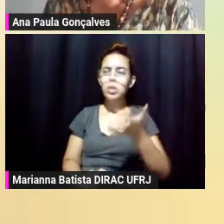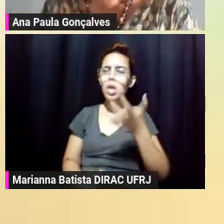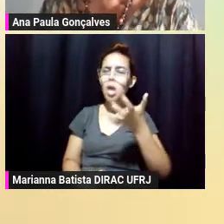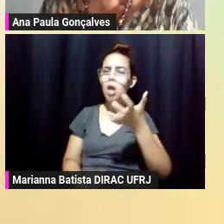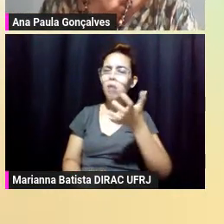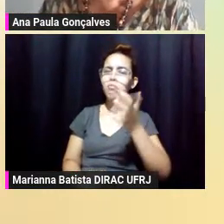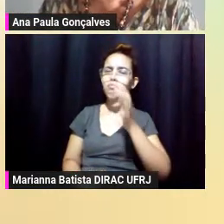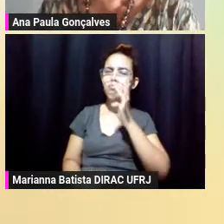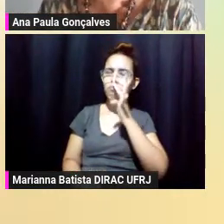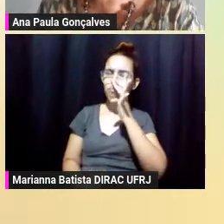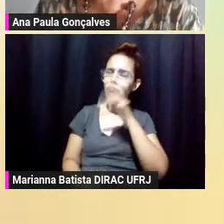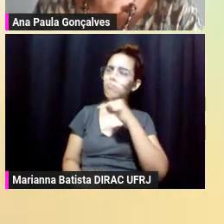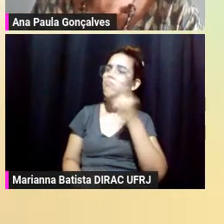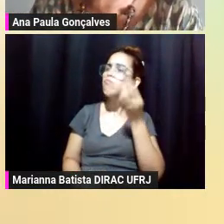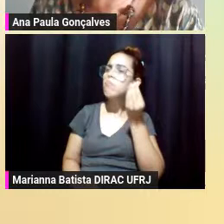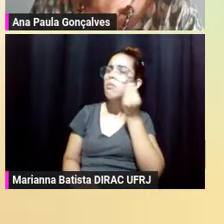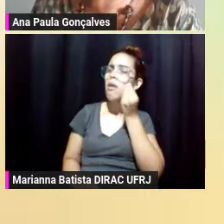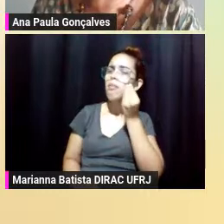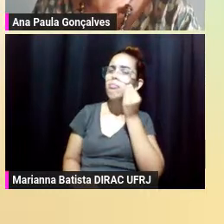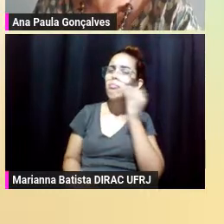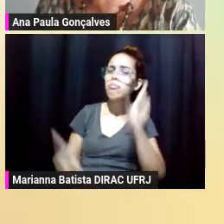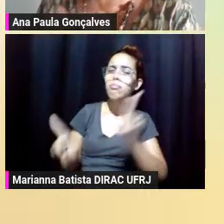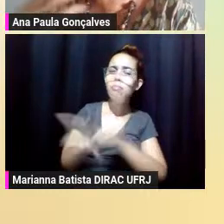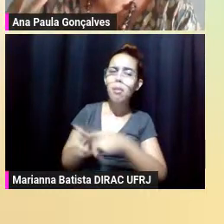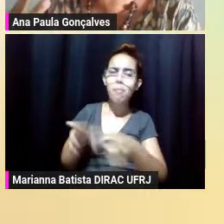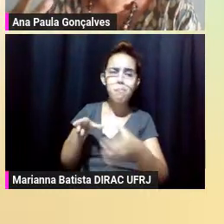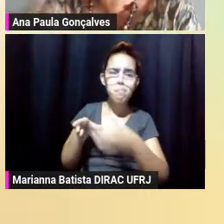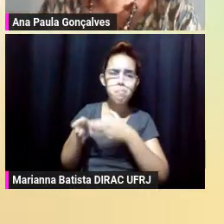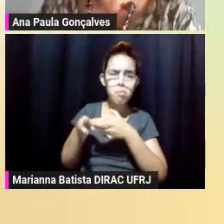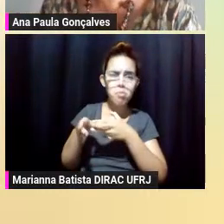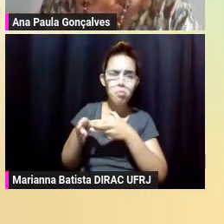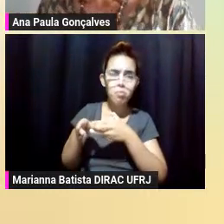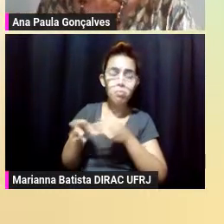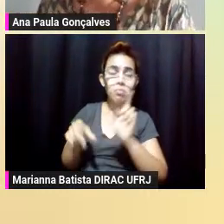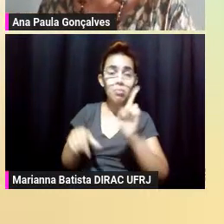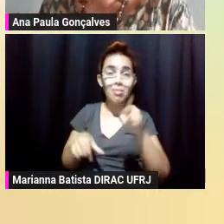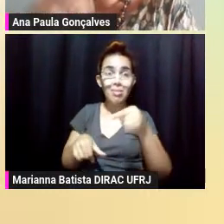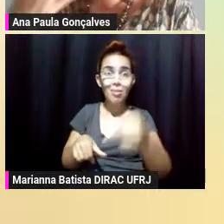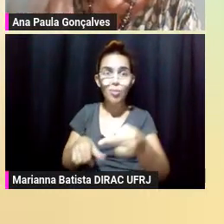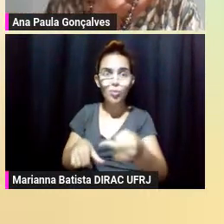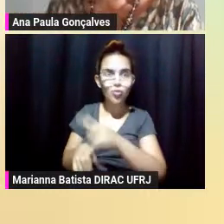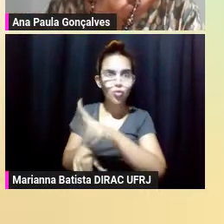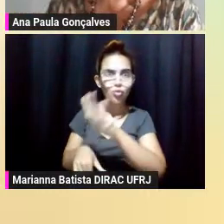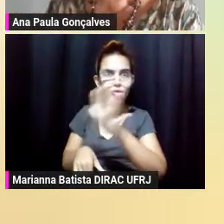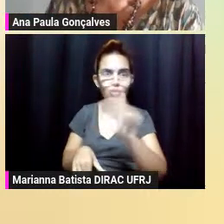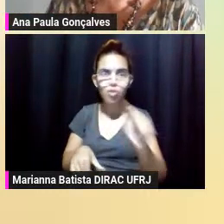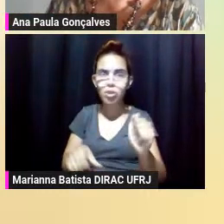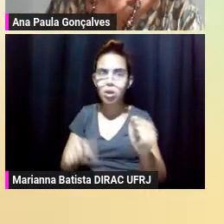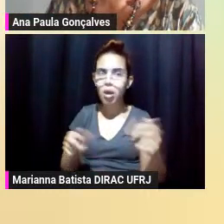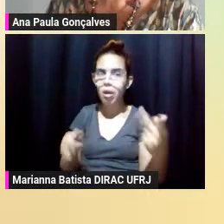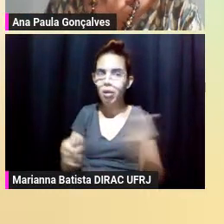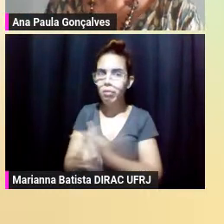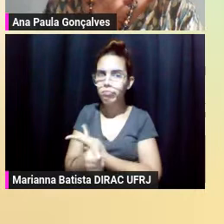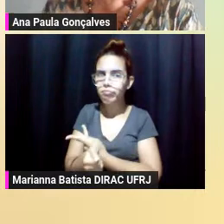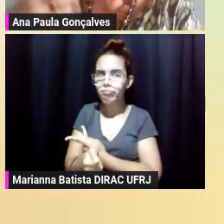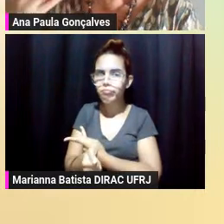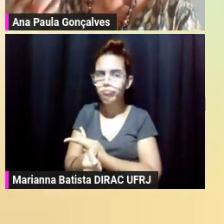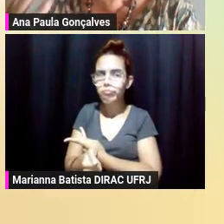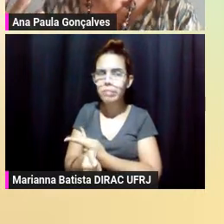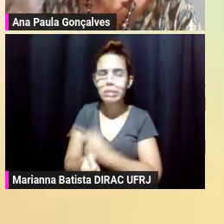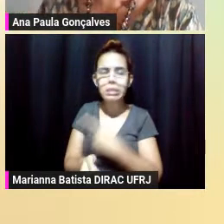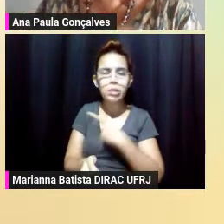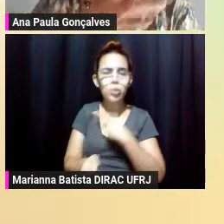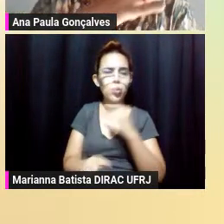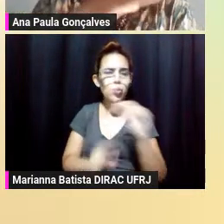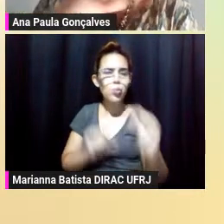dia da seleção, acontece um acidente na saída da Ilha do Governador, cai um poste, e aí eu fiquei presa no engarrafamento. Minha